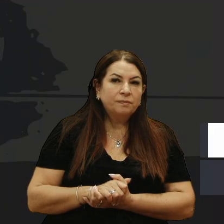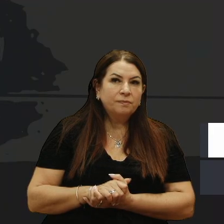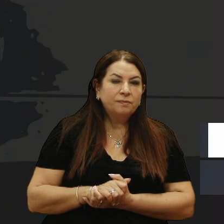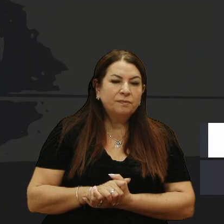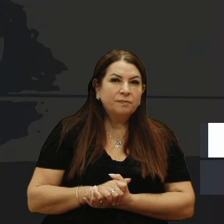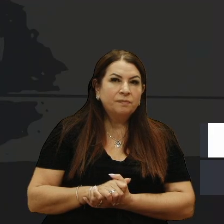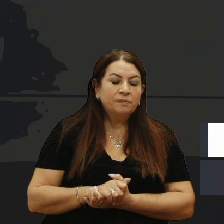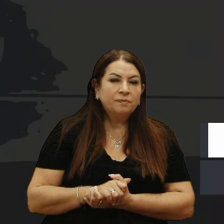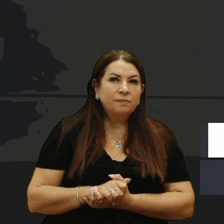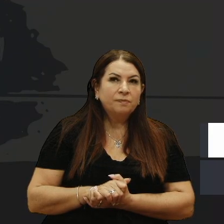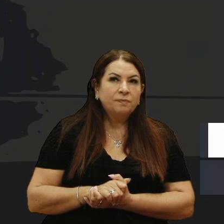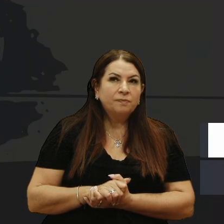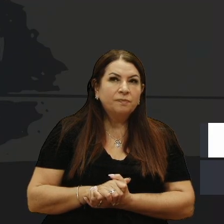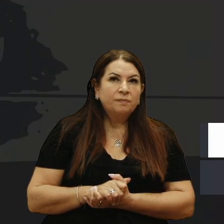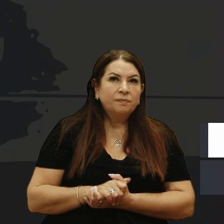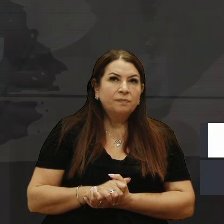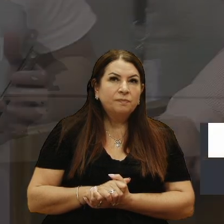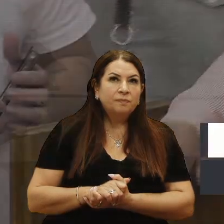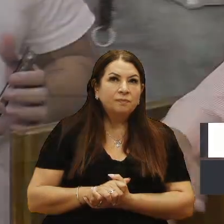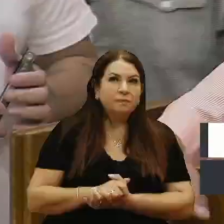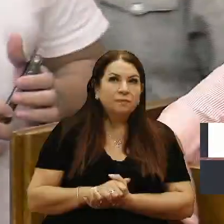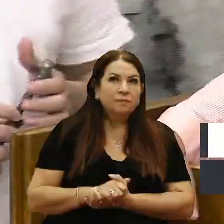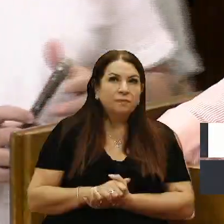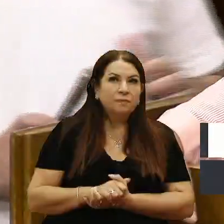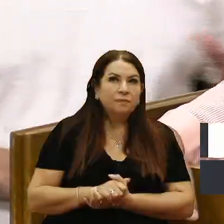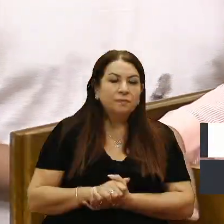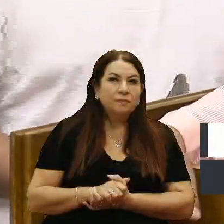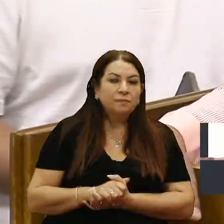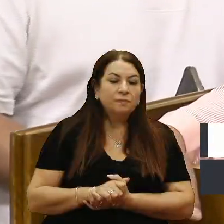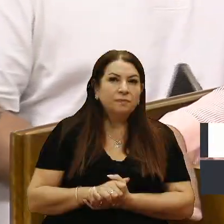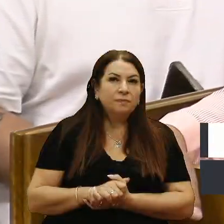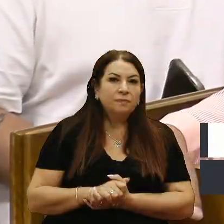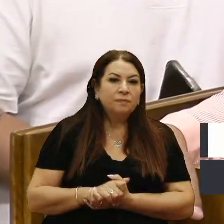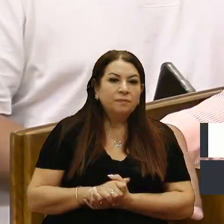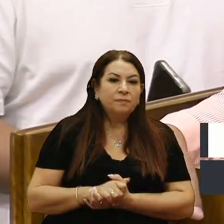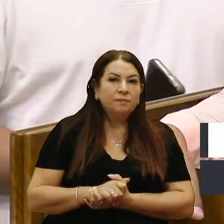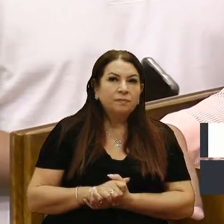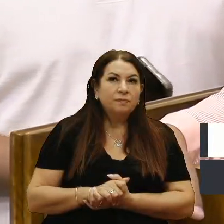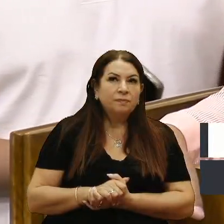Quer que eu vá aí? Segura meu tempo, presidente, por favor.